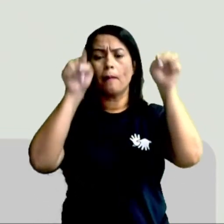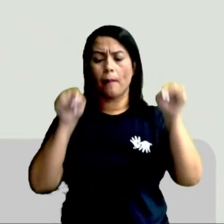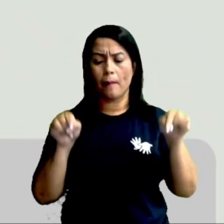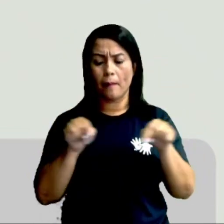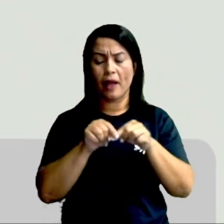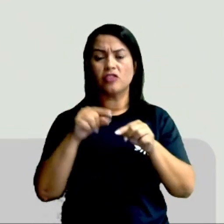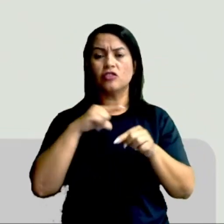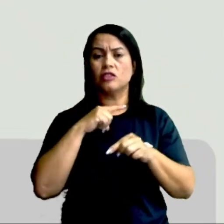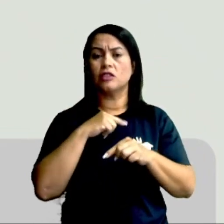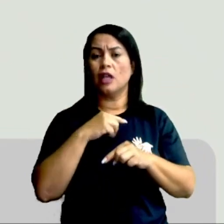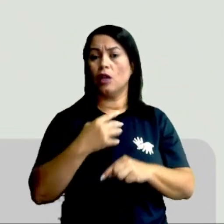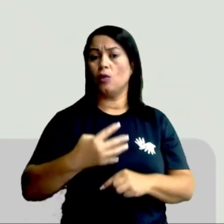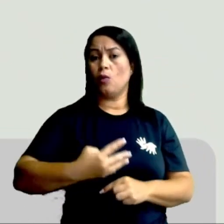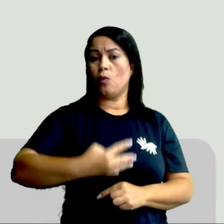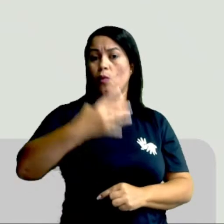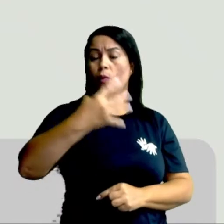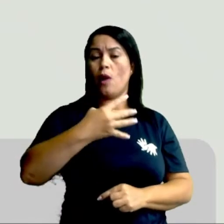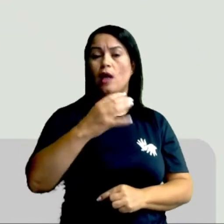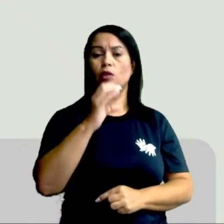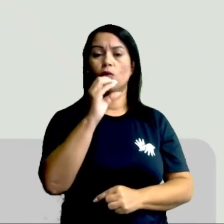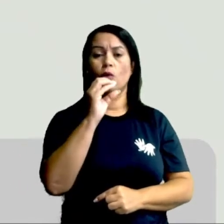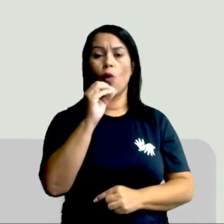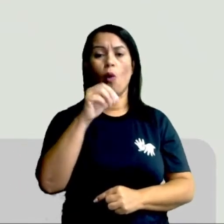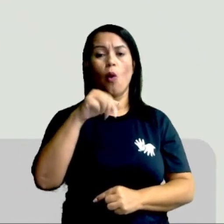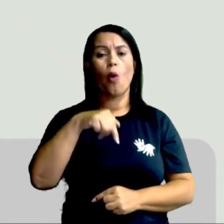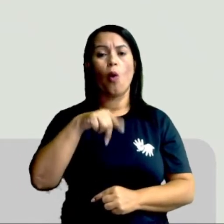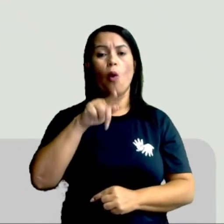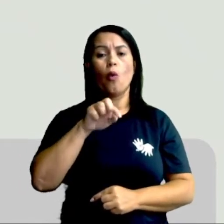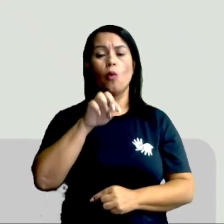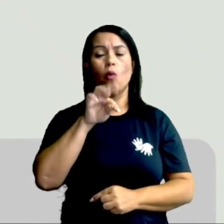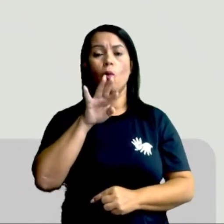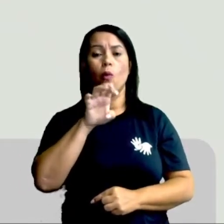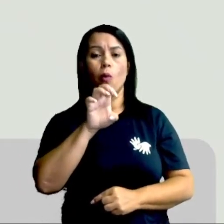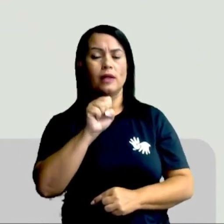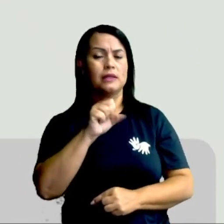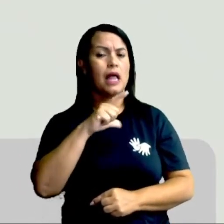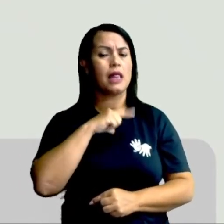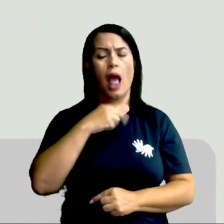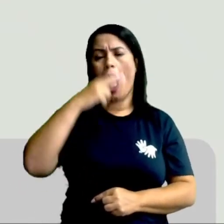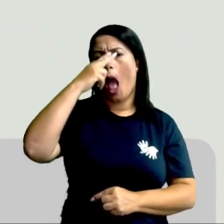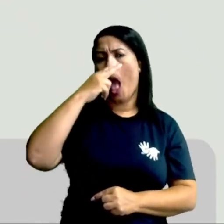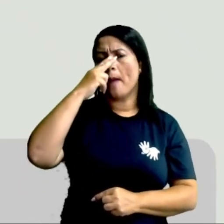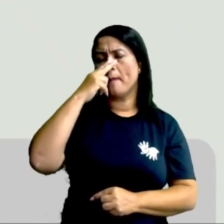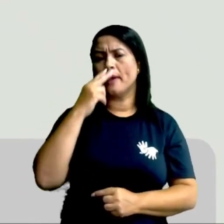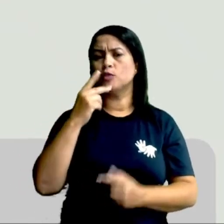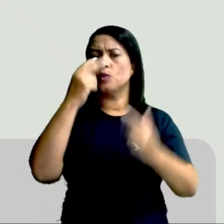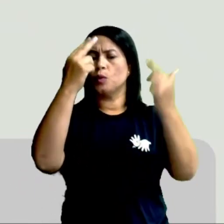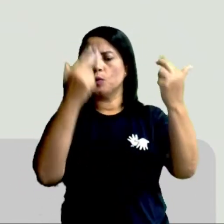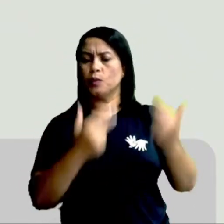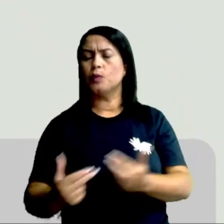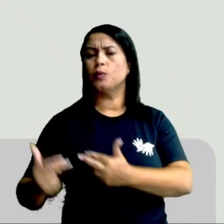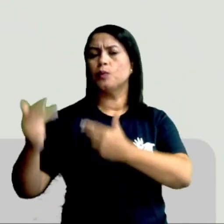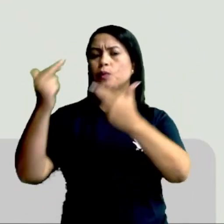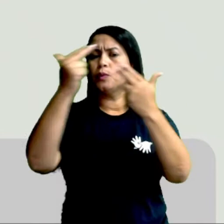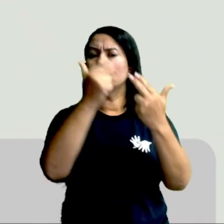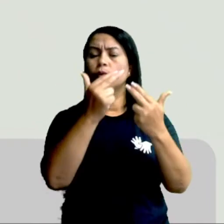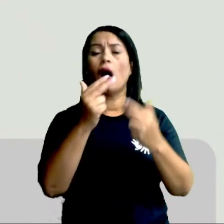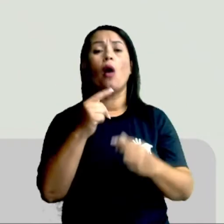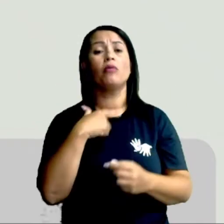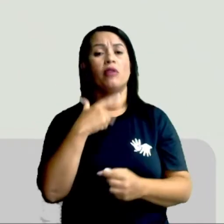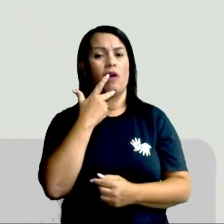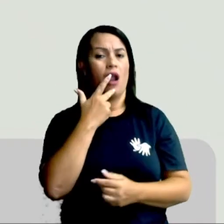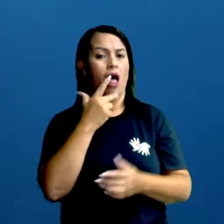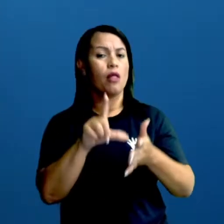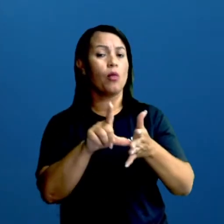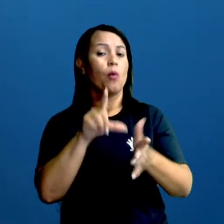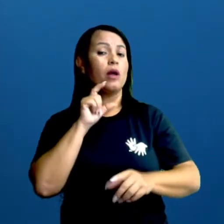por 4 lados congruentes, que possuem a mesma medida, né? Então, ó, como eu já tinha falado para